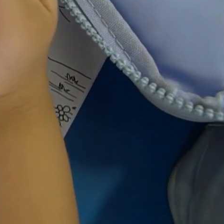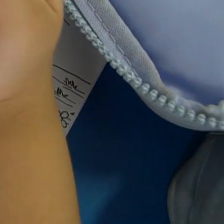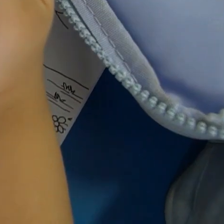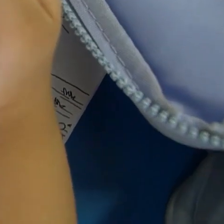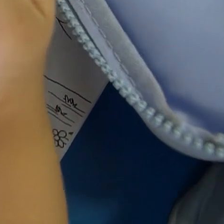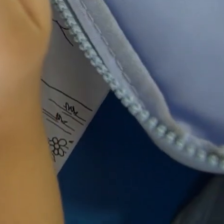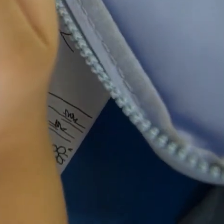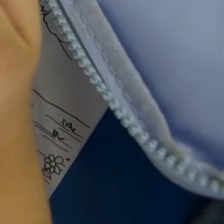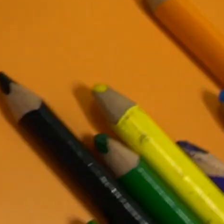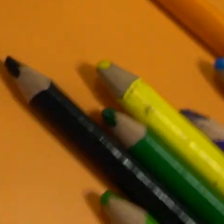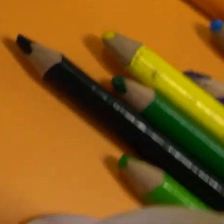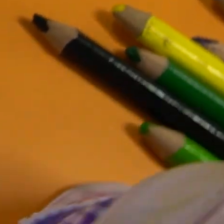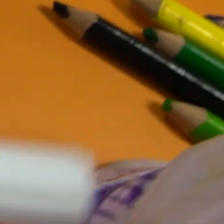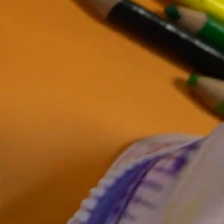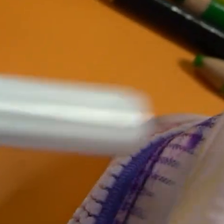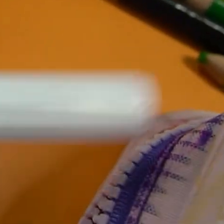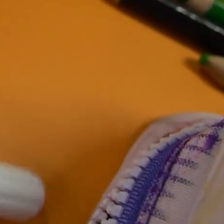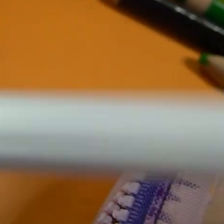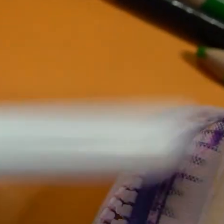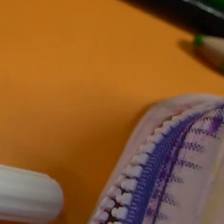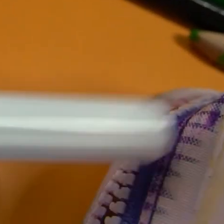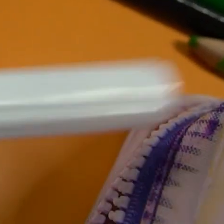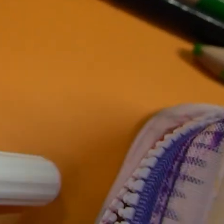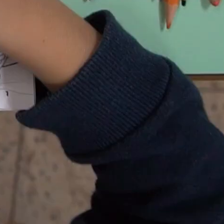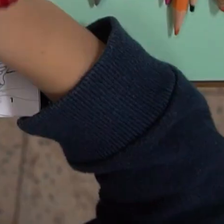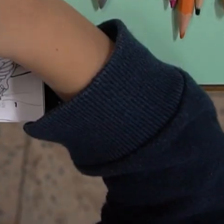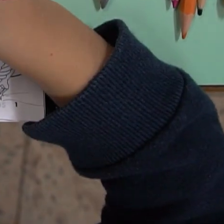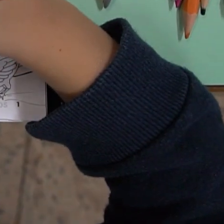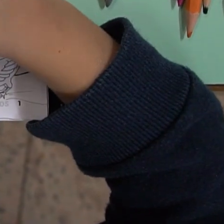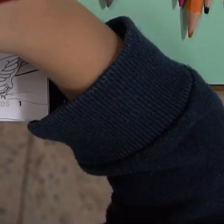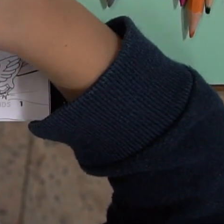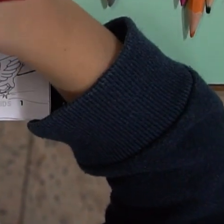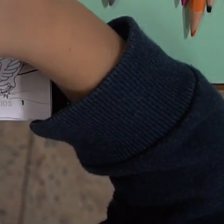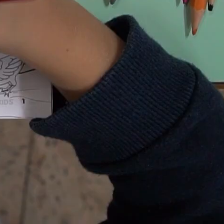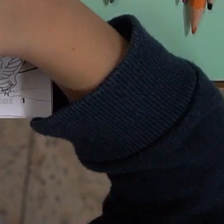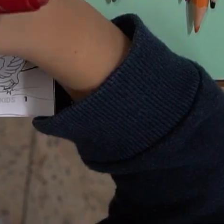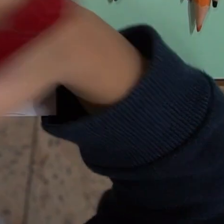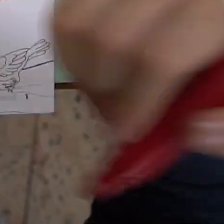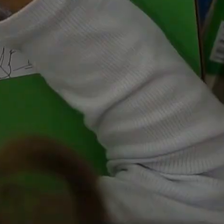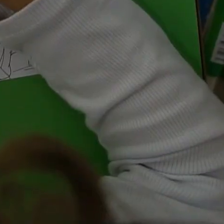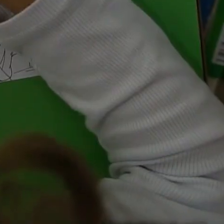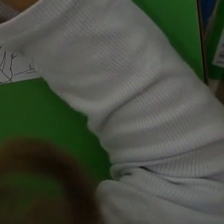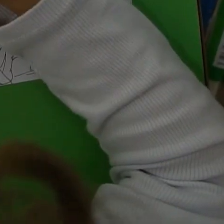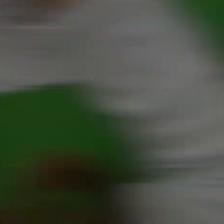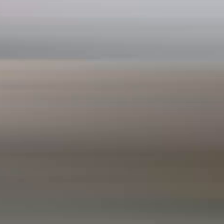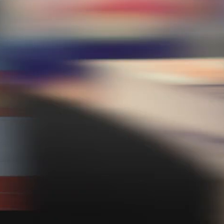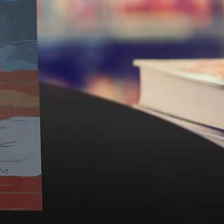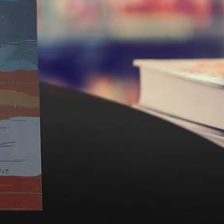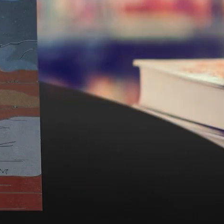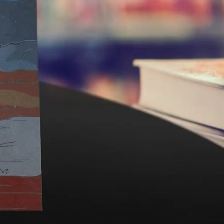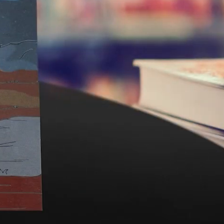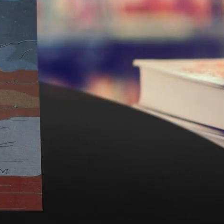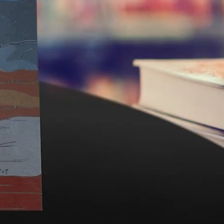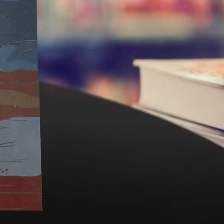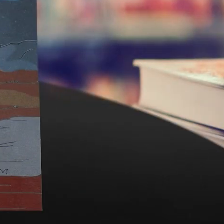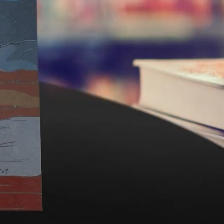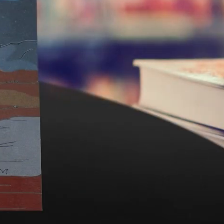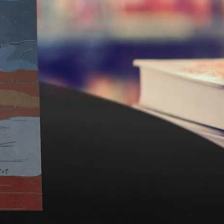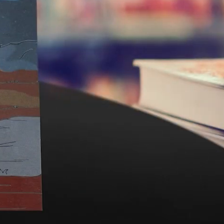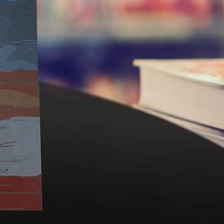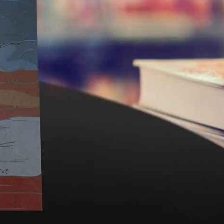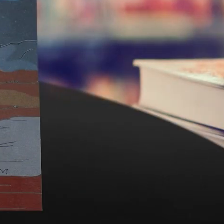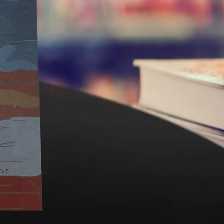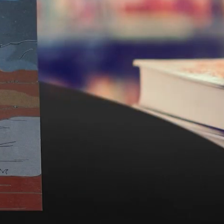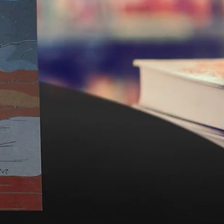super interessantes que o pastor Jorge Linhares ilustrou para pintar ou colorir. Sete erros do gigante,